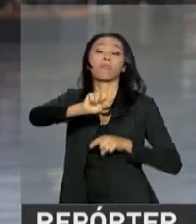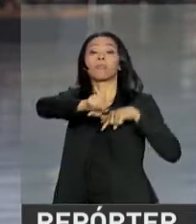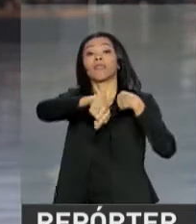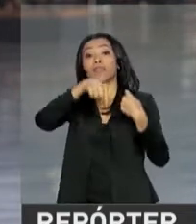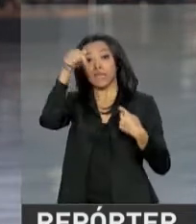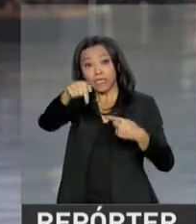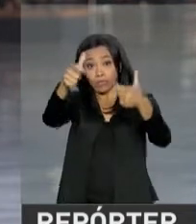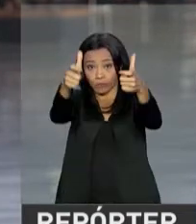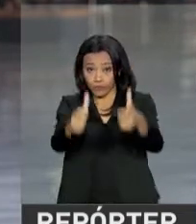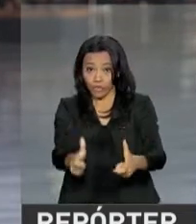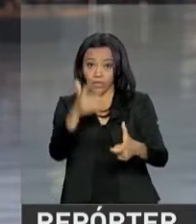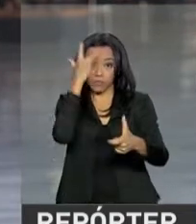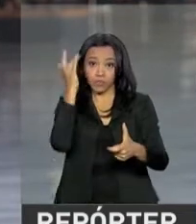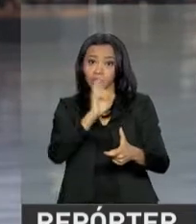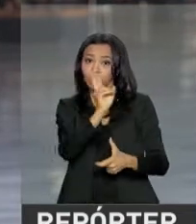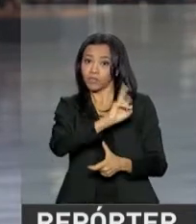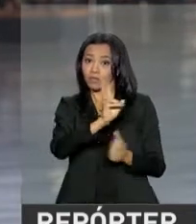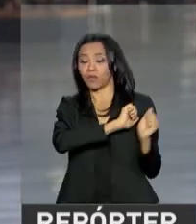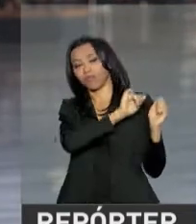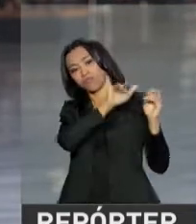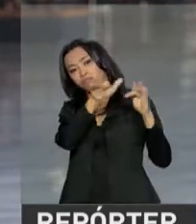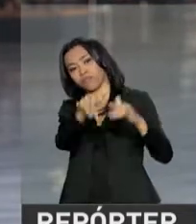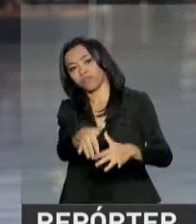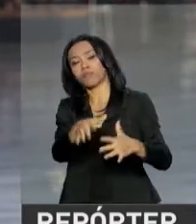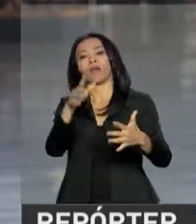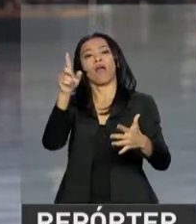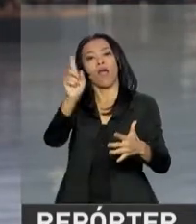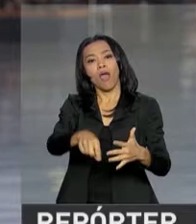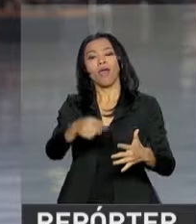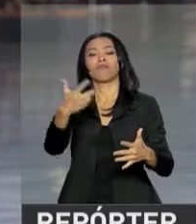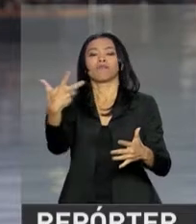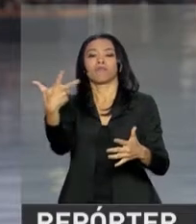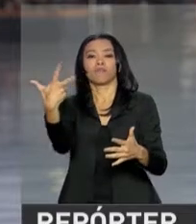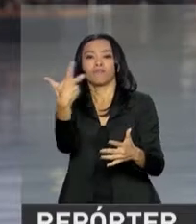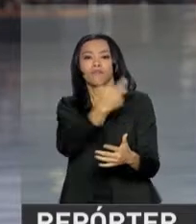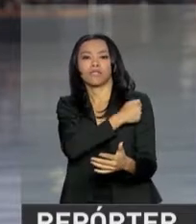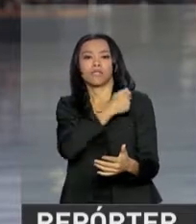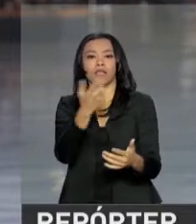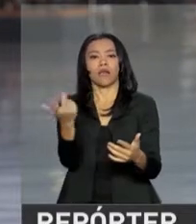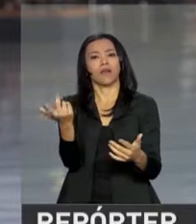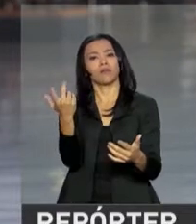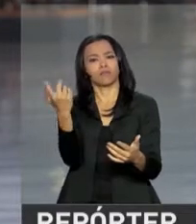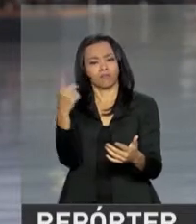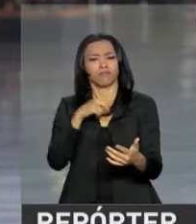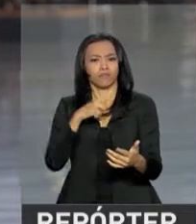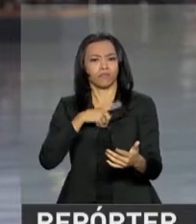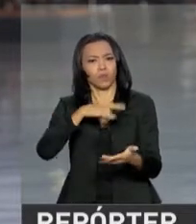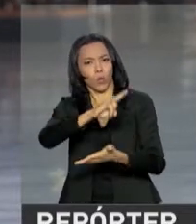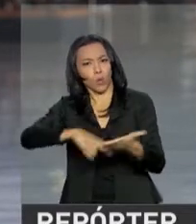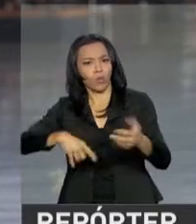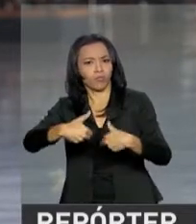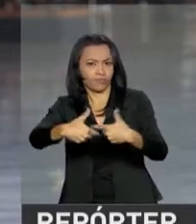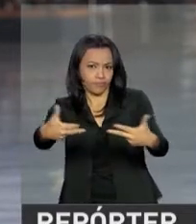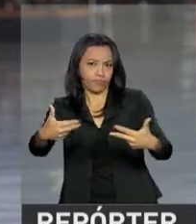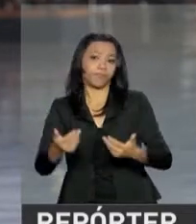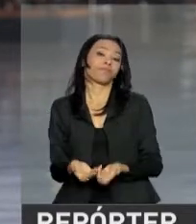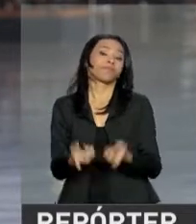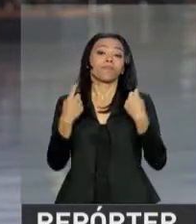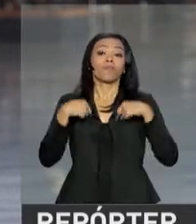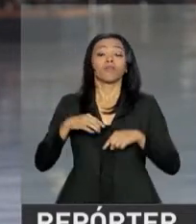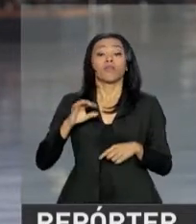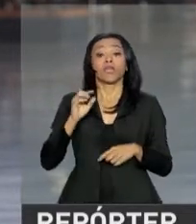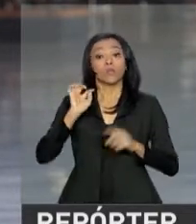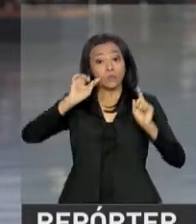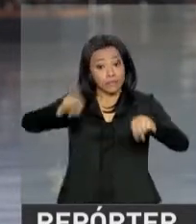são recebidos, regularizados e vacinados. Bom, um dos maiores desafios para a integração